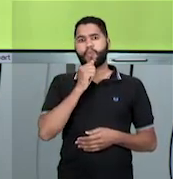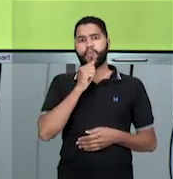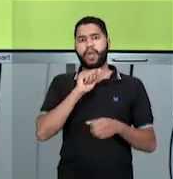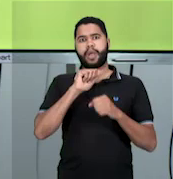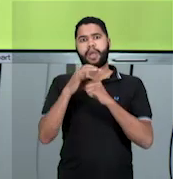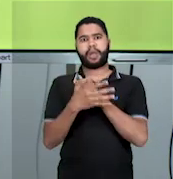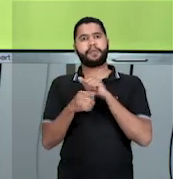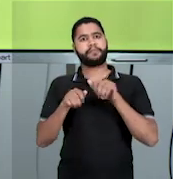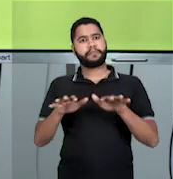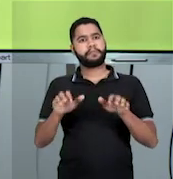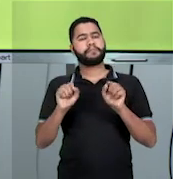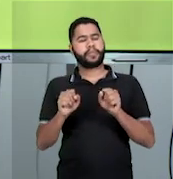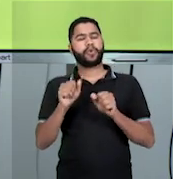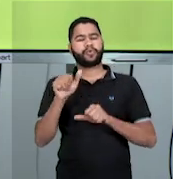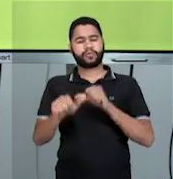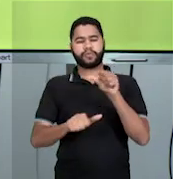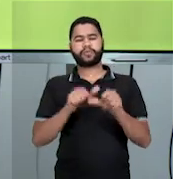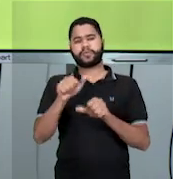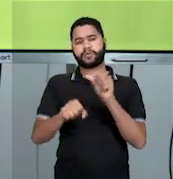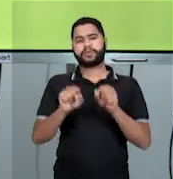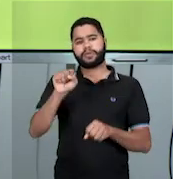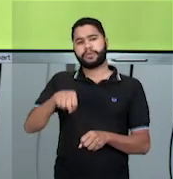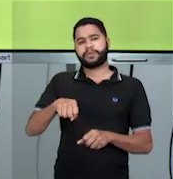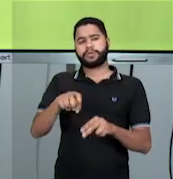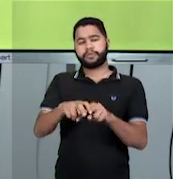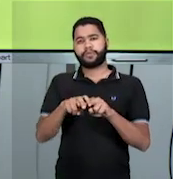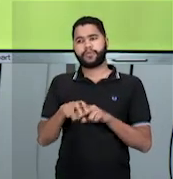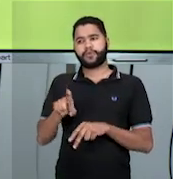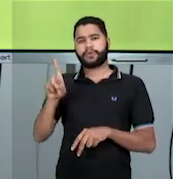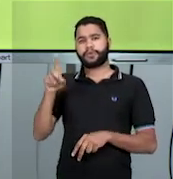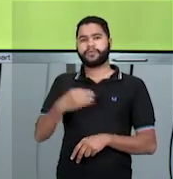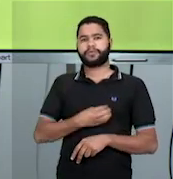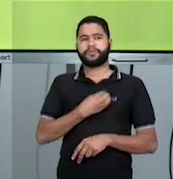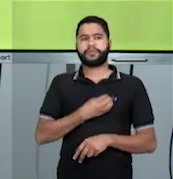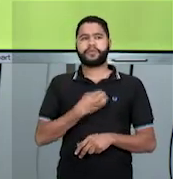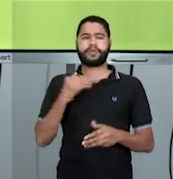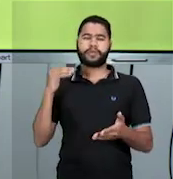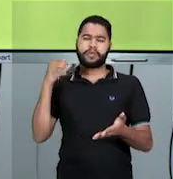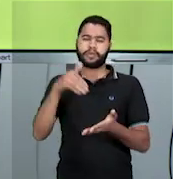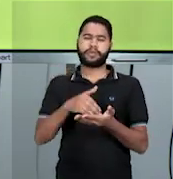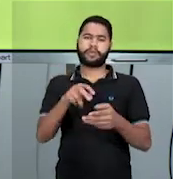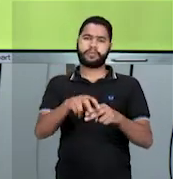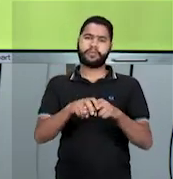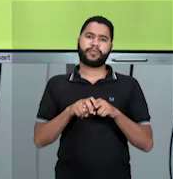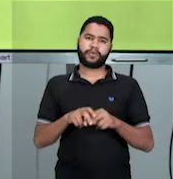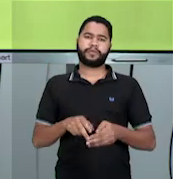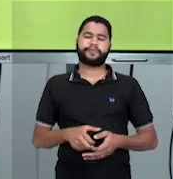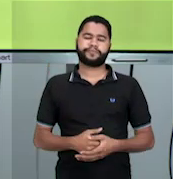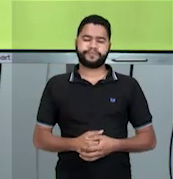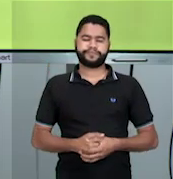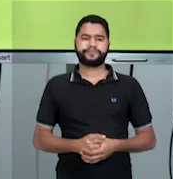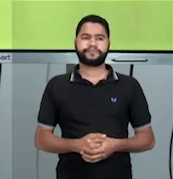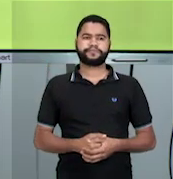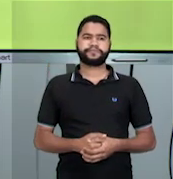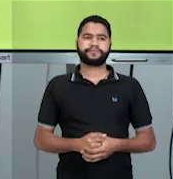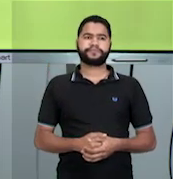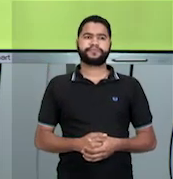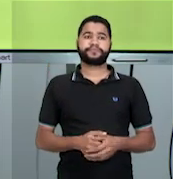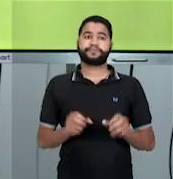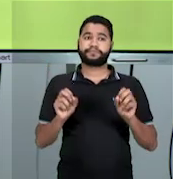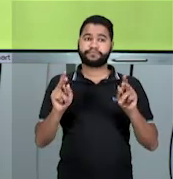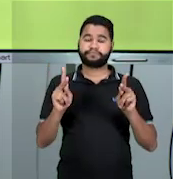meio do caminho. Então, pode ter alguma mudança em relação à expectativa de vida até lá, por causa dessa questão da pandemia no momento.